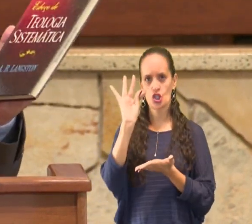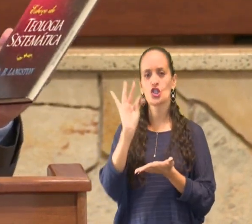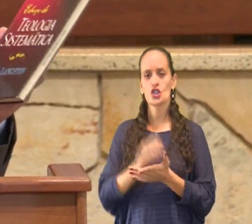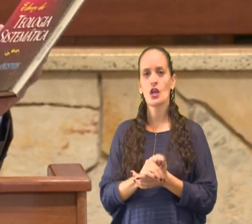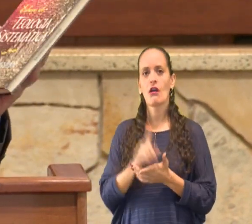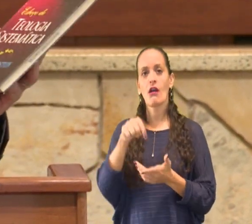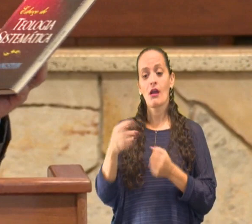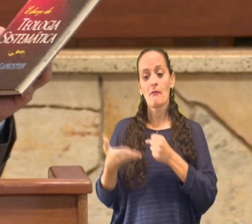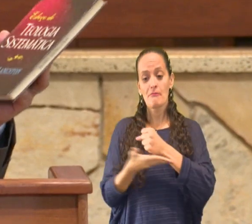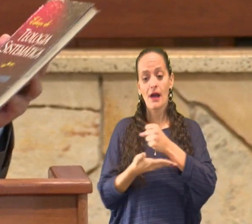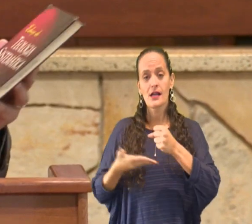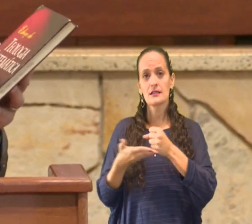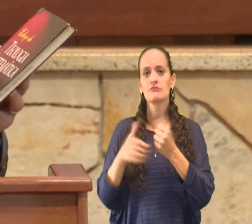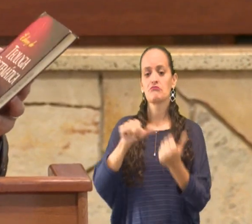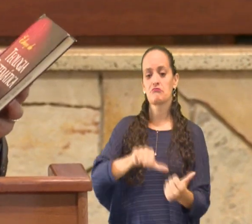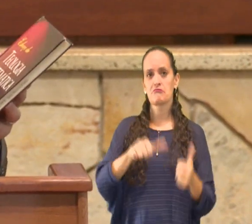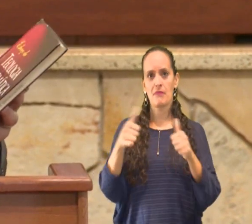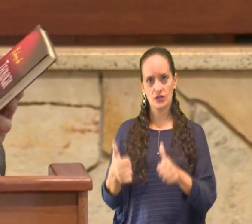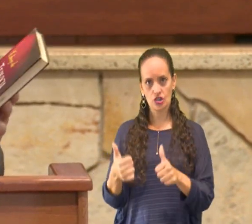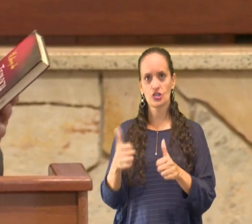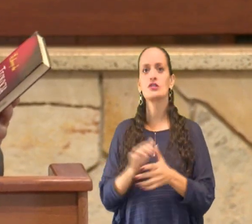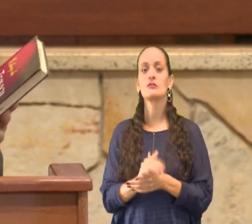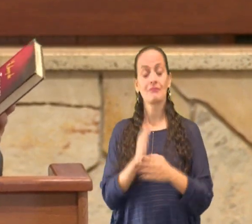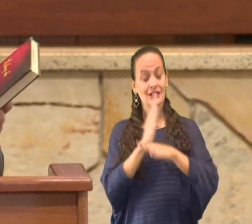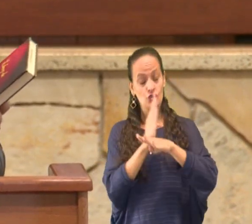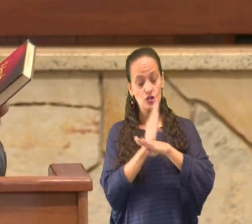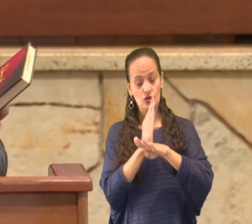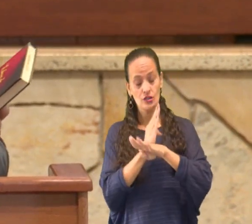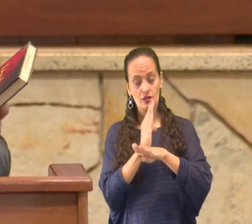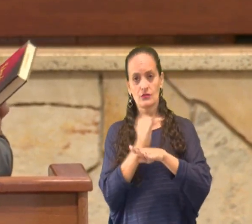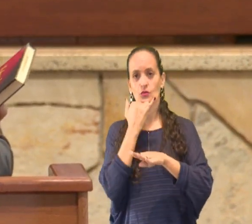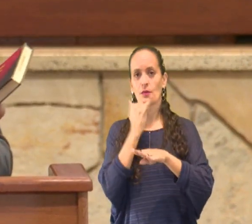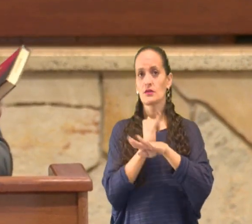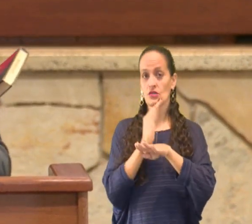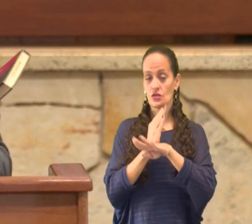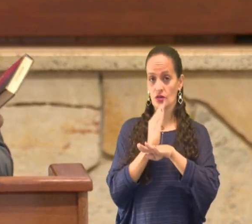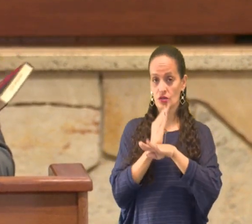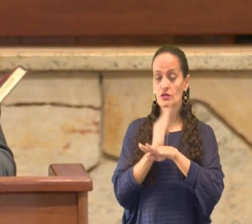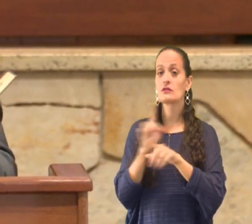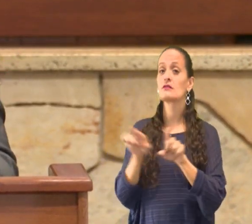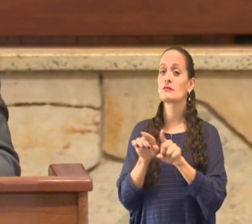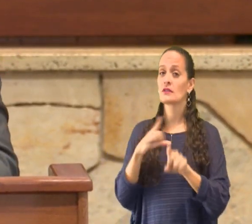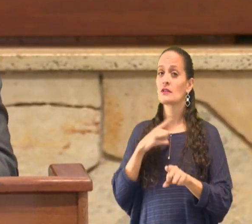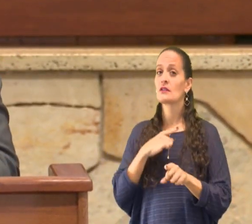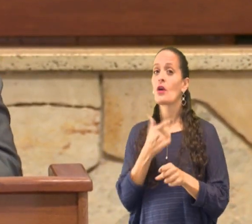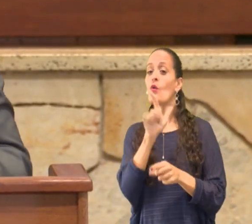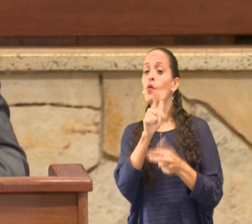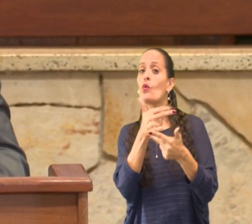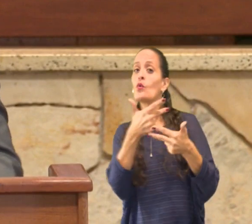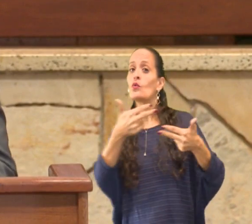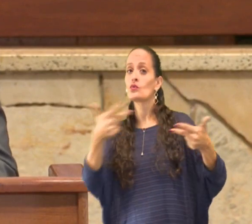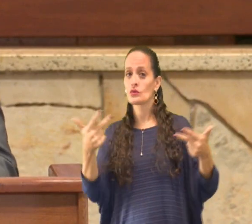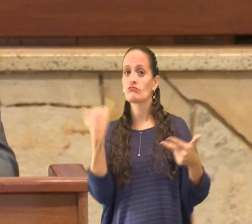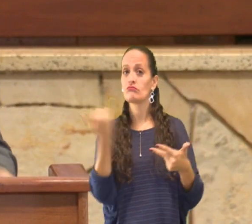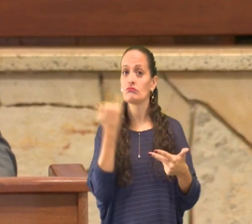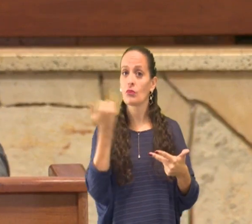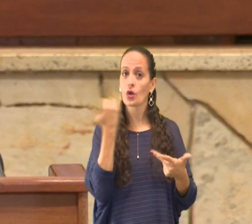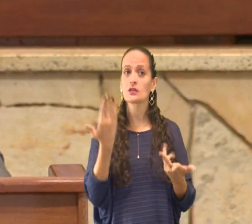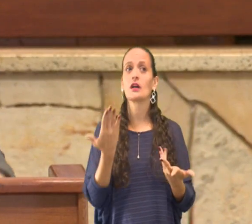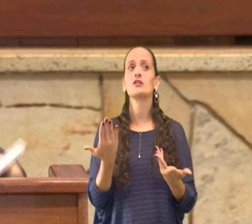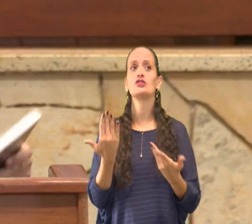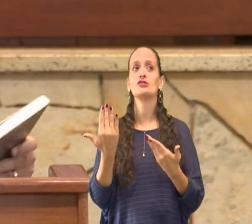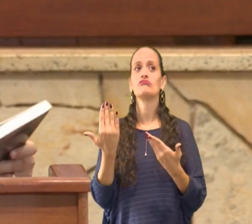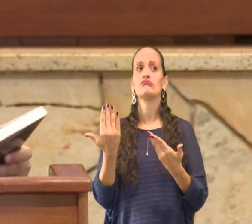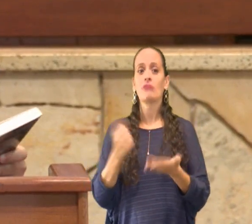boa para a doutrina batista. Naturalmente, temos outras inúmeras teologias sistemáticas, mas esta aqui ela nos traz uma base